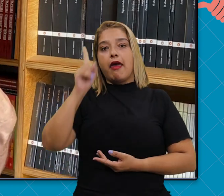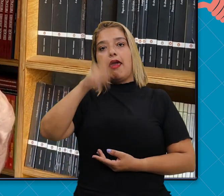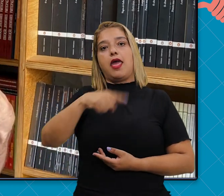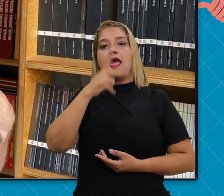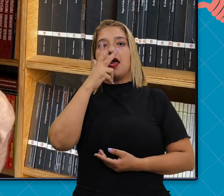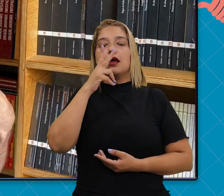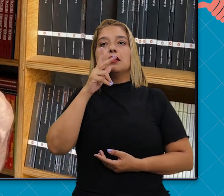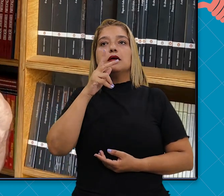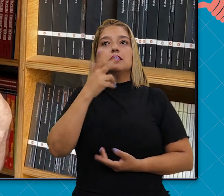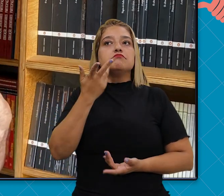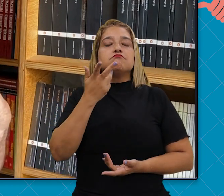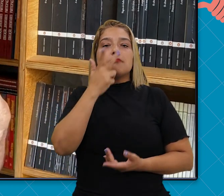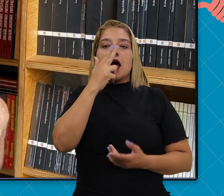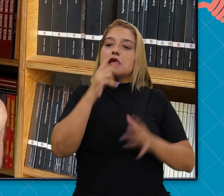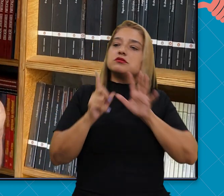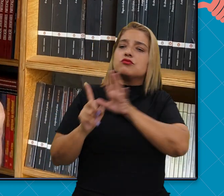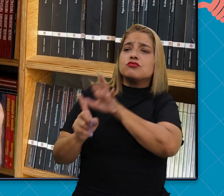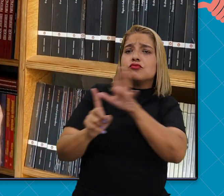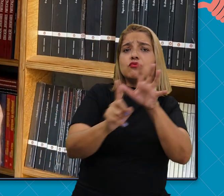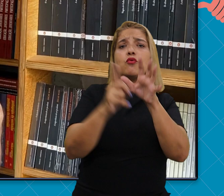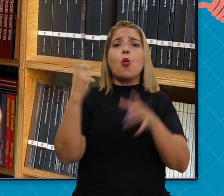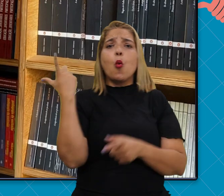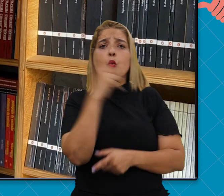poder de